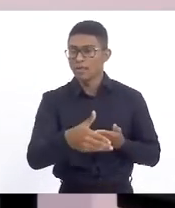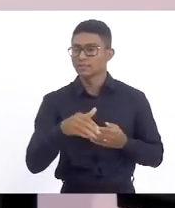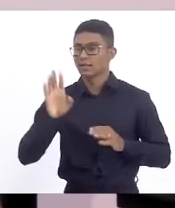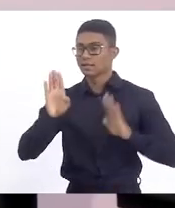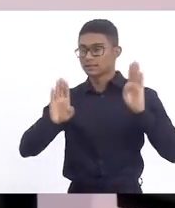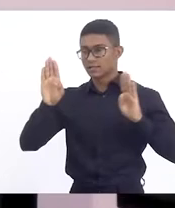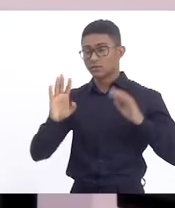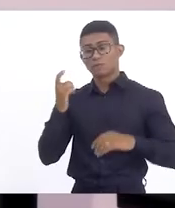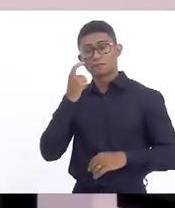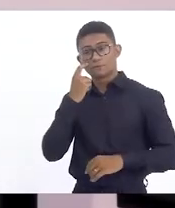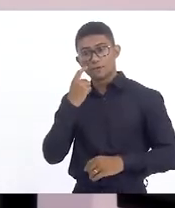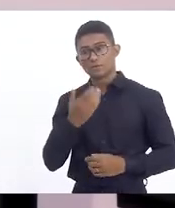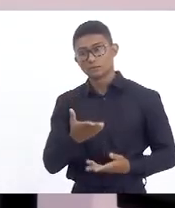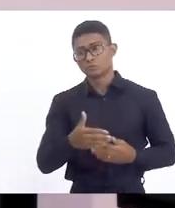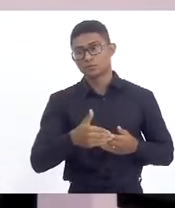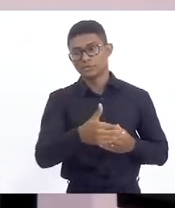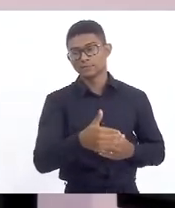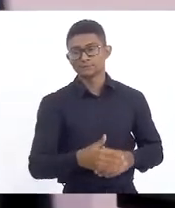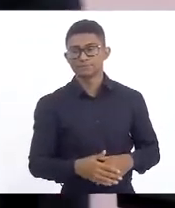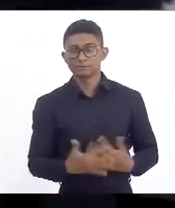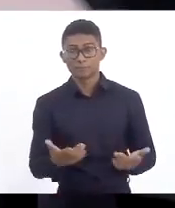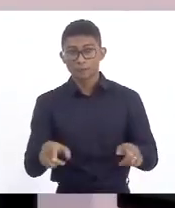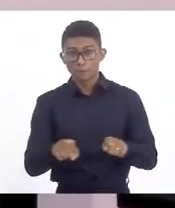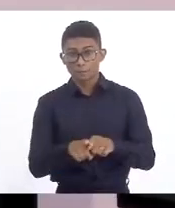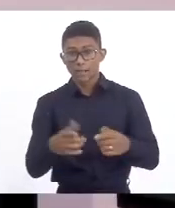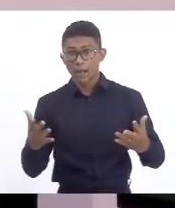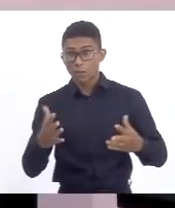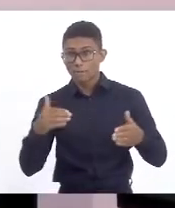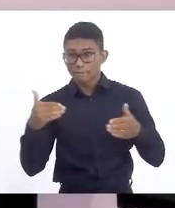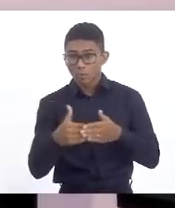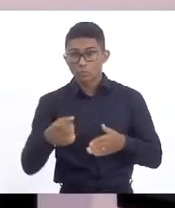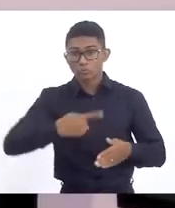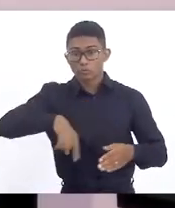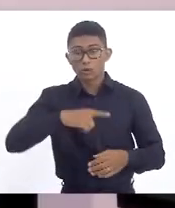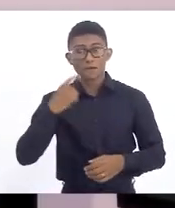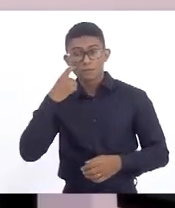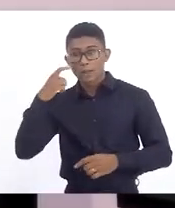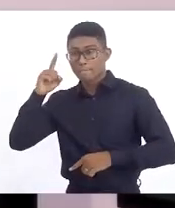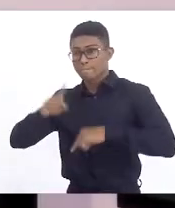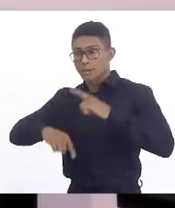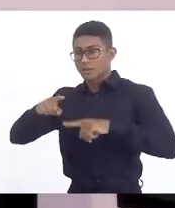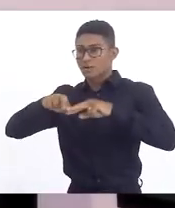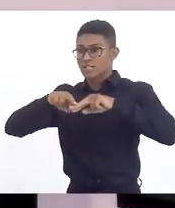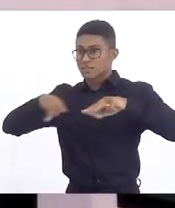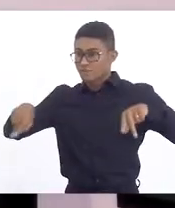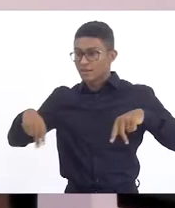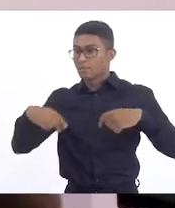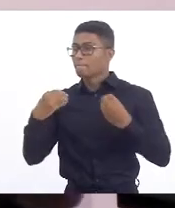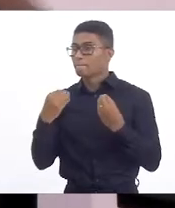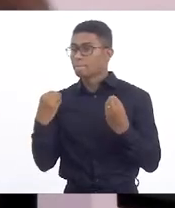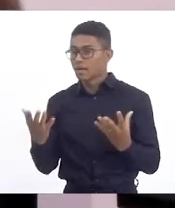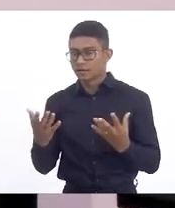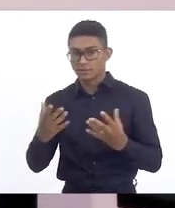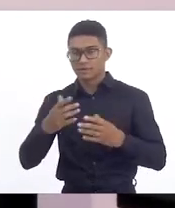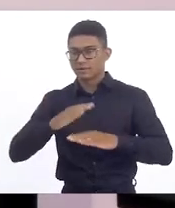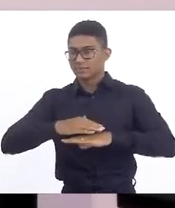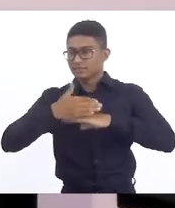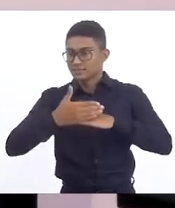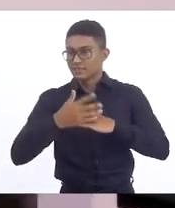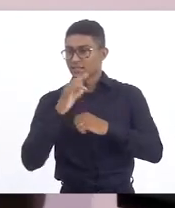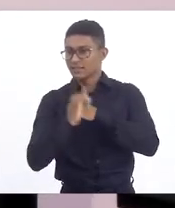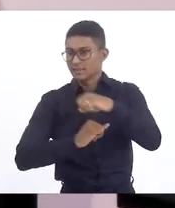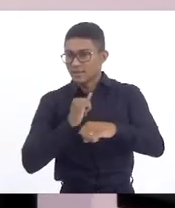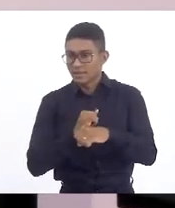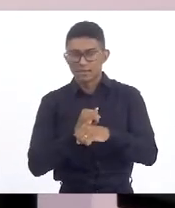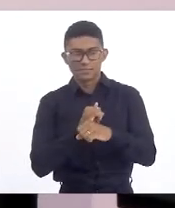Ipiranga Cabuçu. Estamos também agora adquirindo equipamentos para monitoramento online. Significa que a equipe do INEA não precisa ir ao rio,